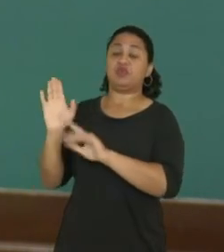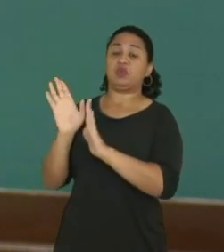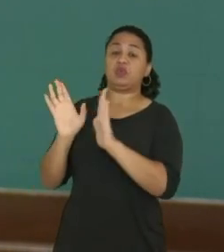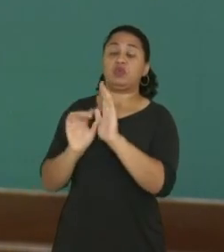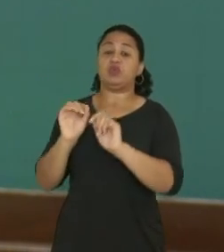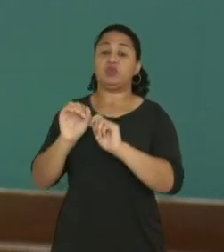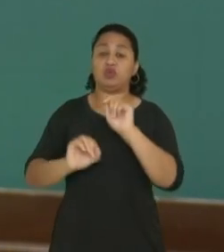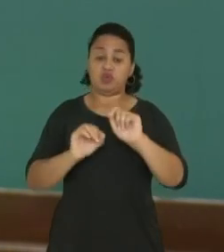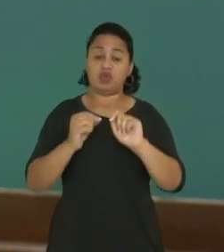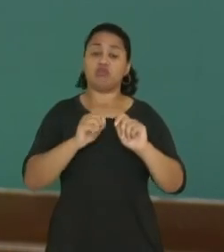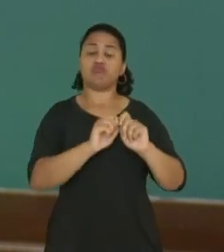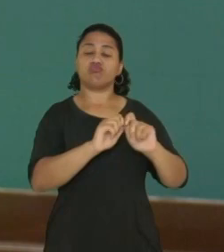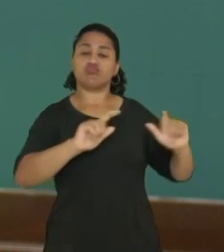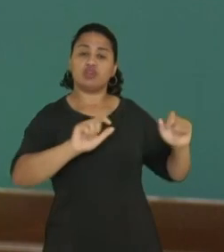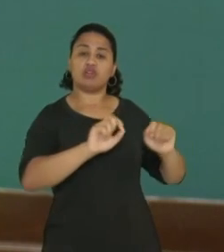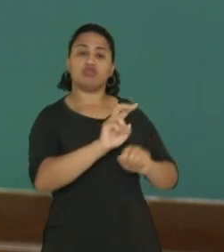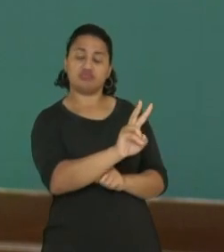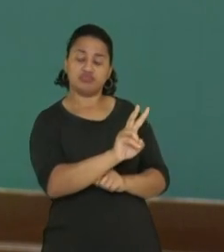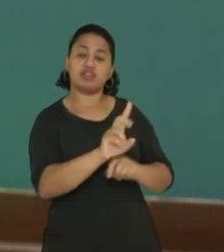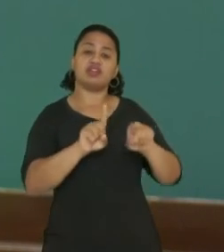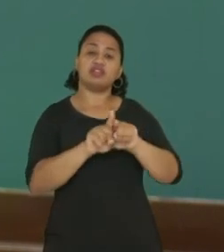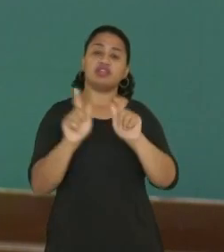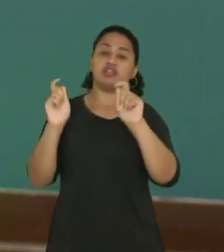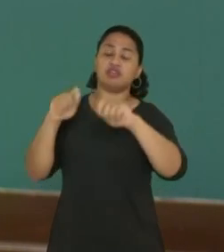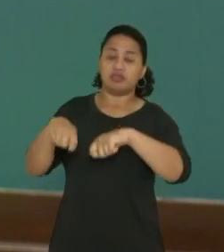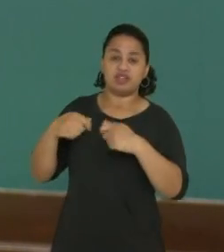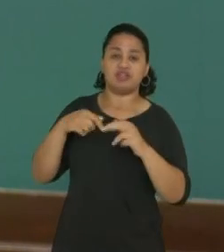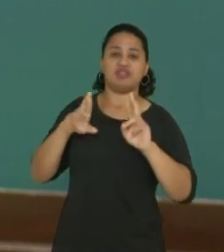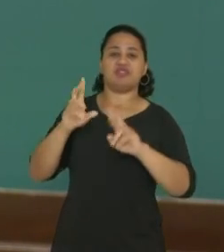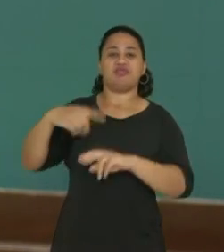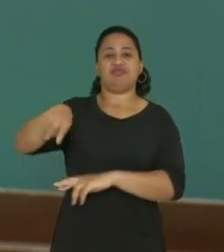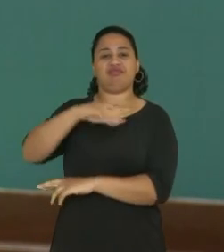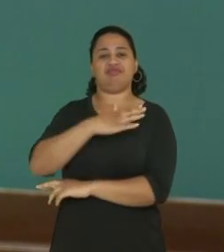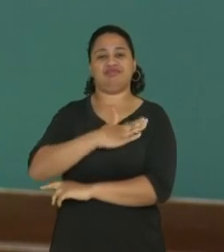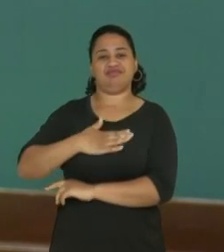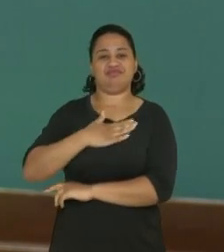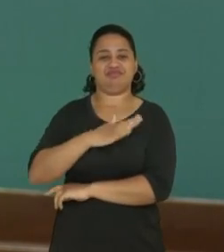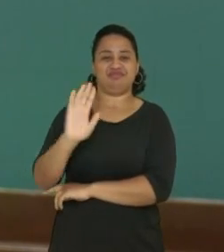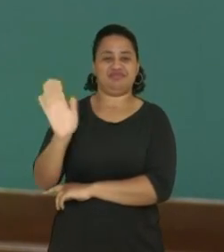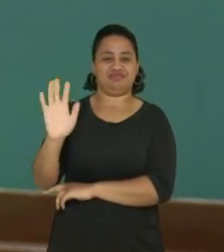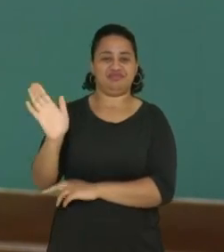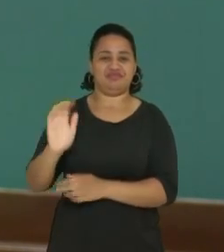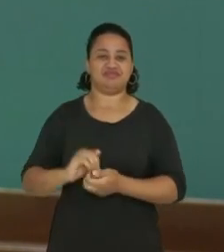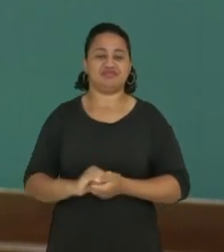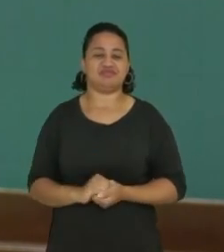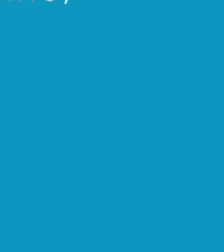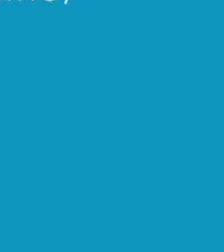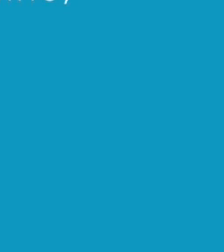sobre as unidades de medida, né, de capacidade e de volume. Espero que tenham gostado e até mais!